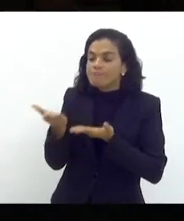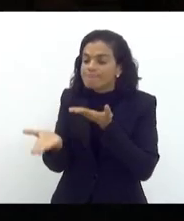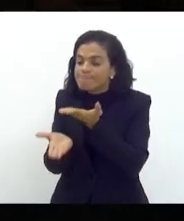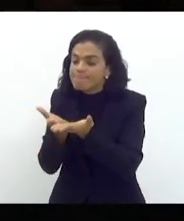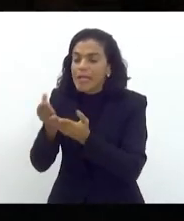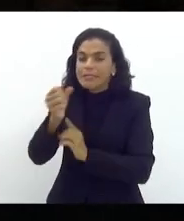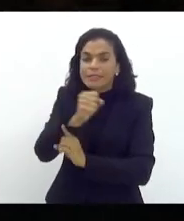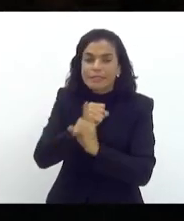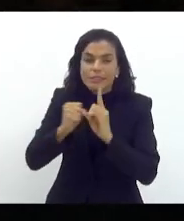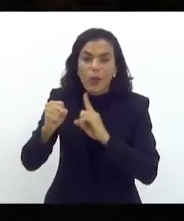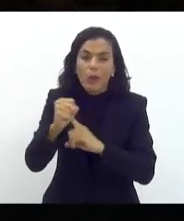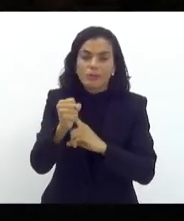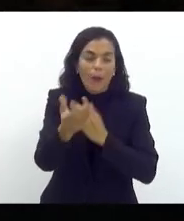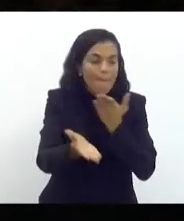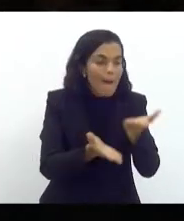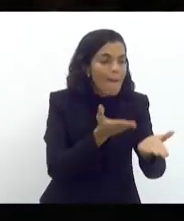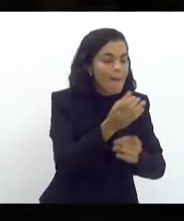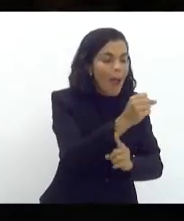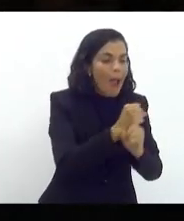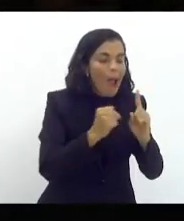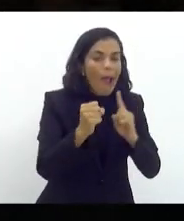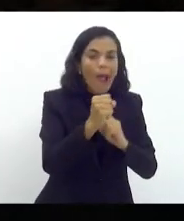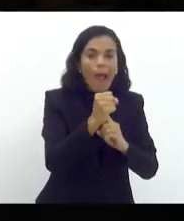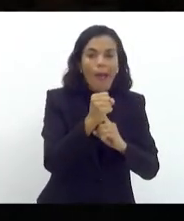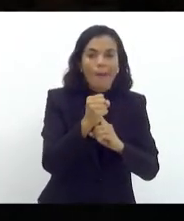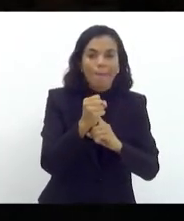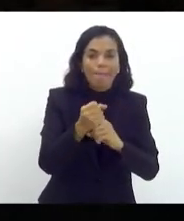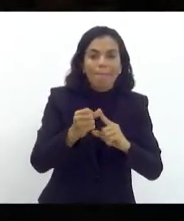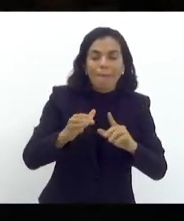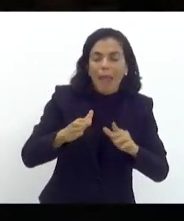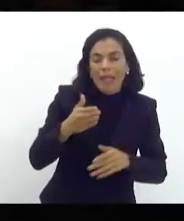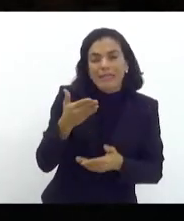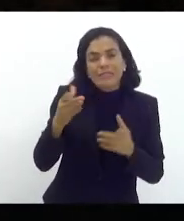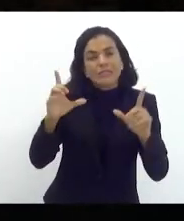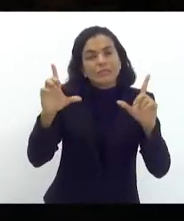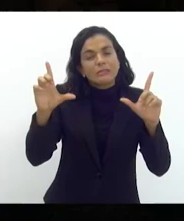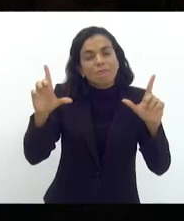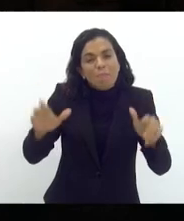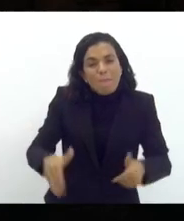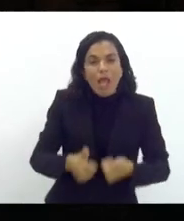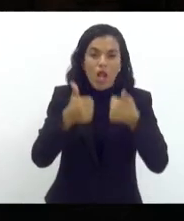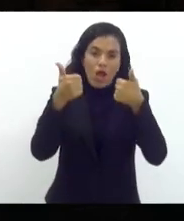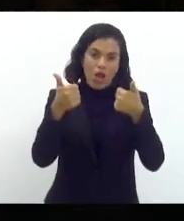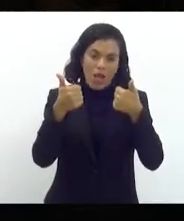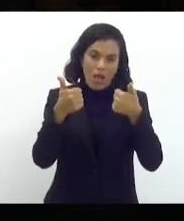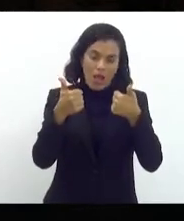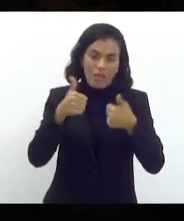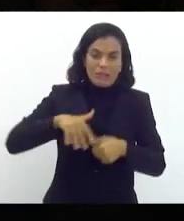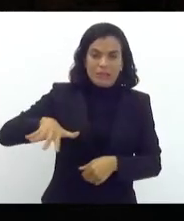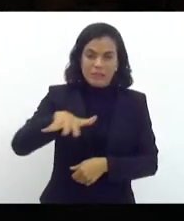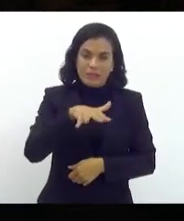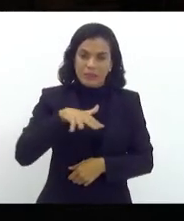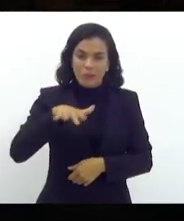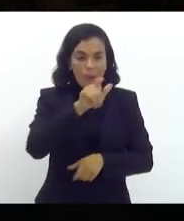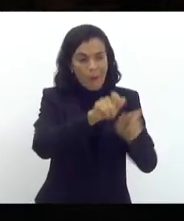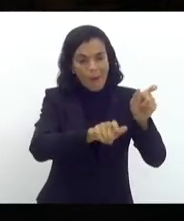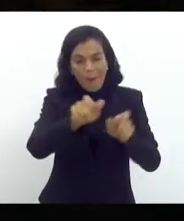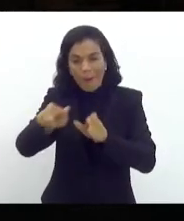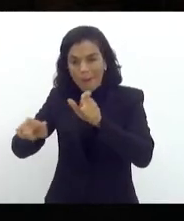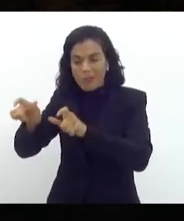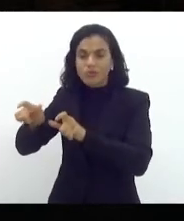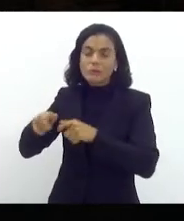social para minorar a fome daqueles que